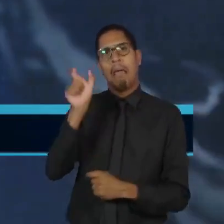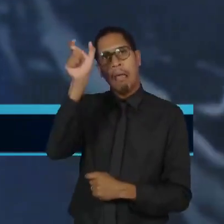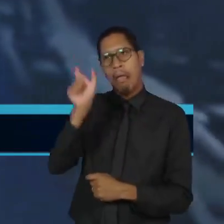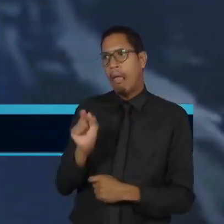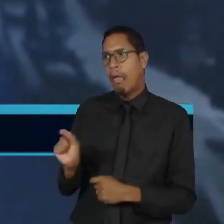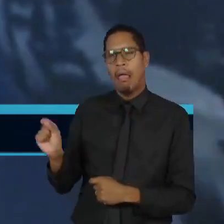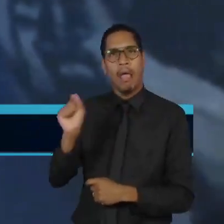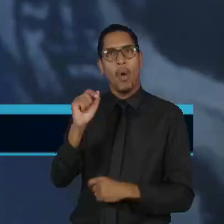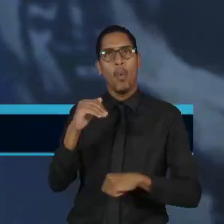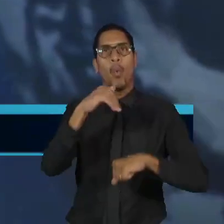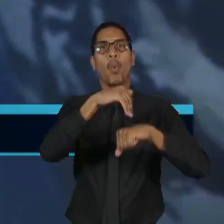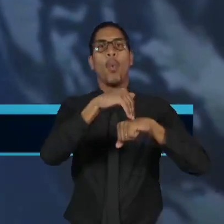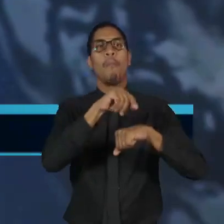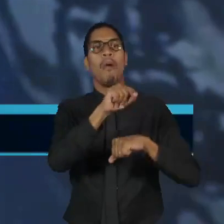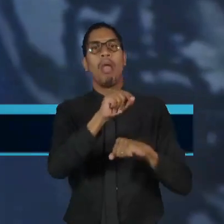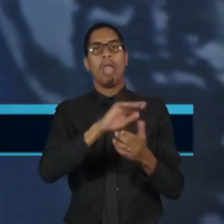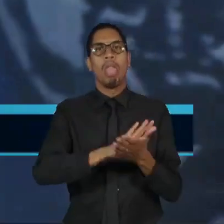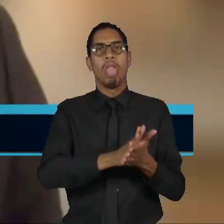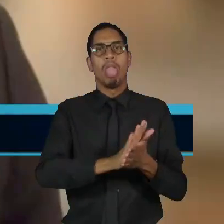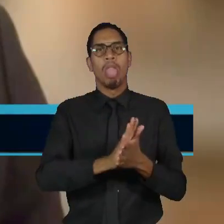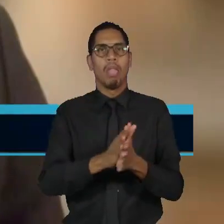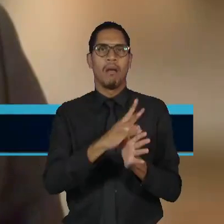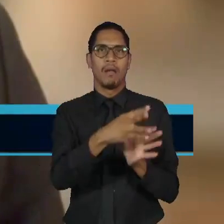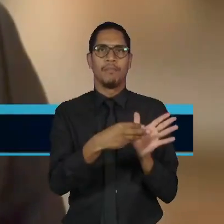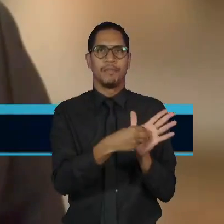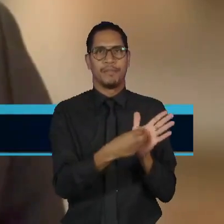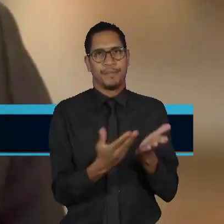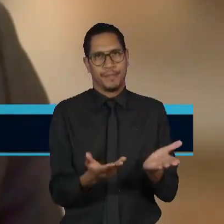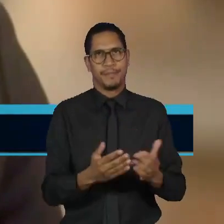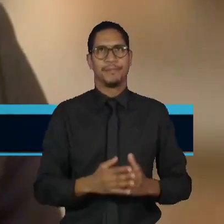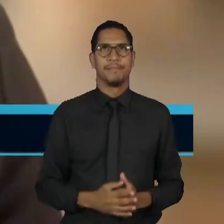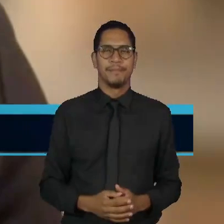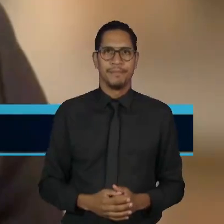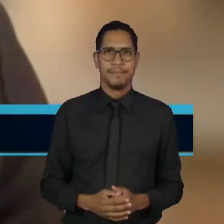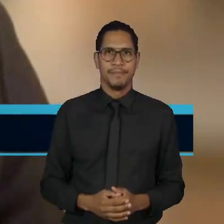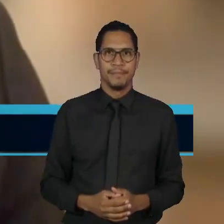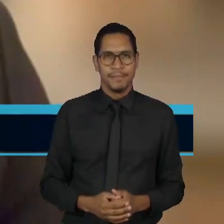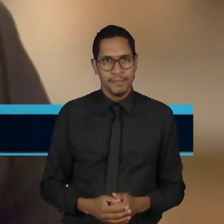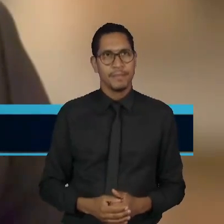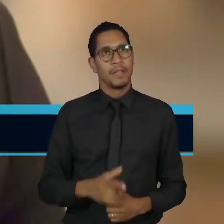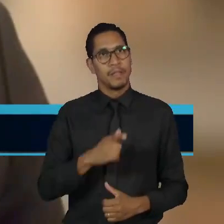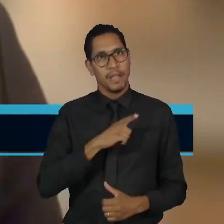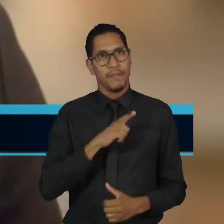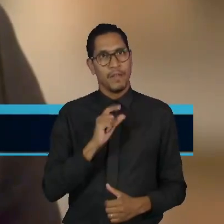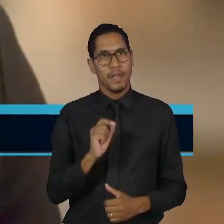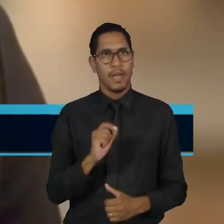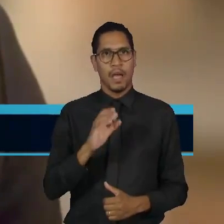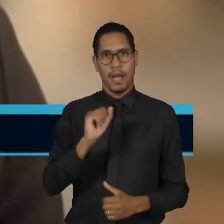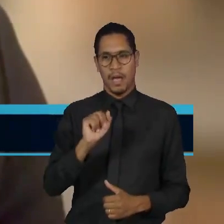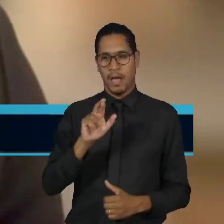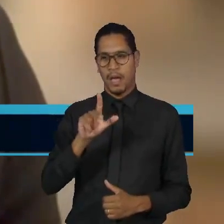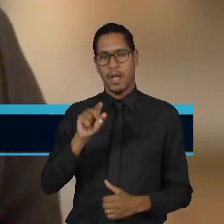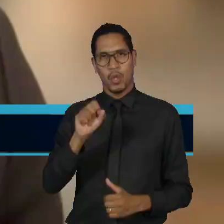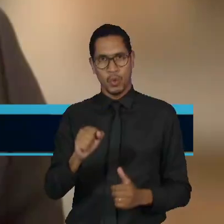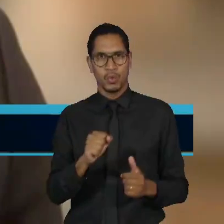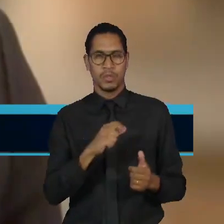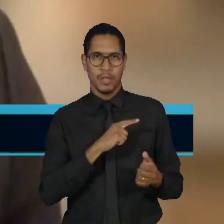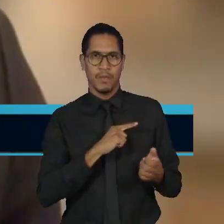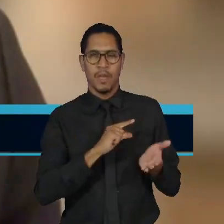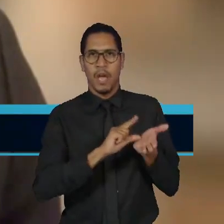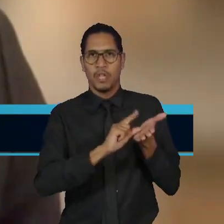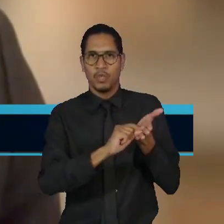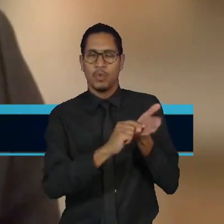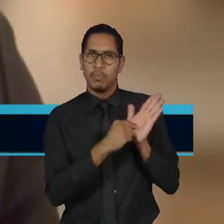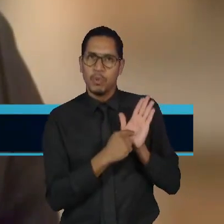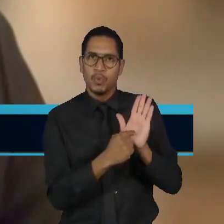maior patrimônio ambiental do país. O cientista Carlos Nobre publicou esse artigo que mostra que os